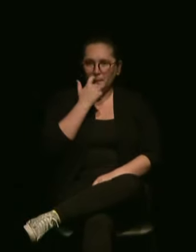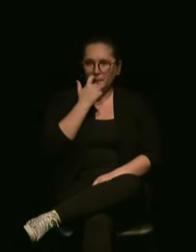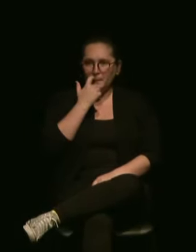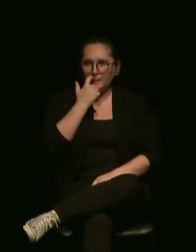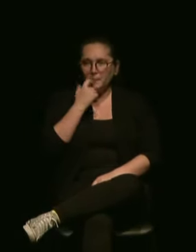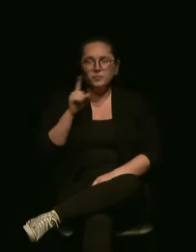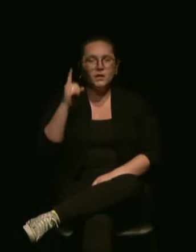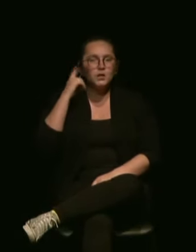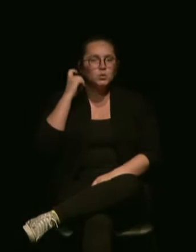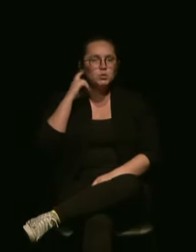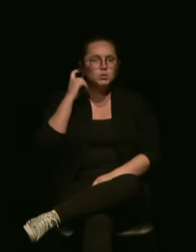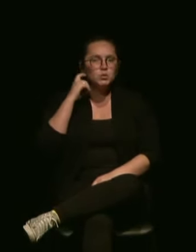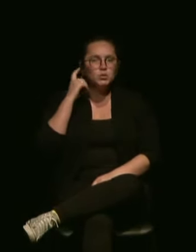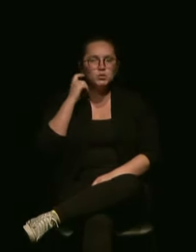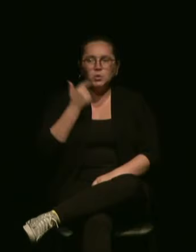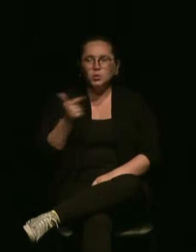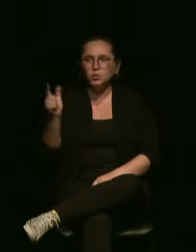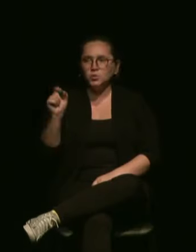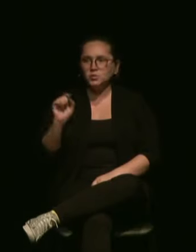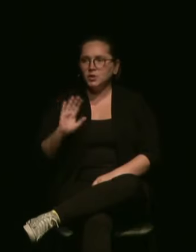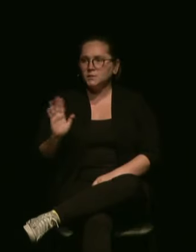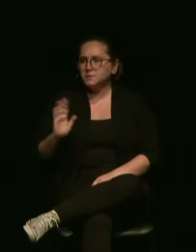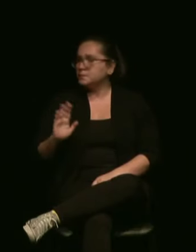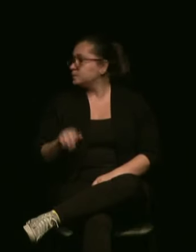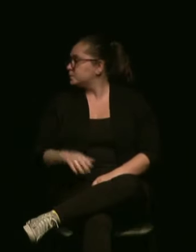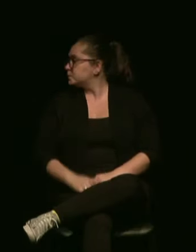O som não está saindo, né?